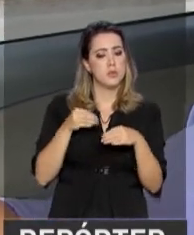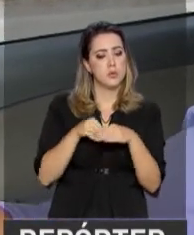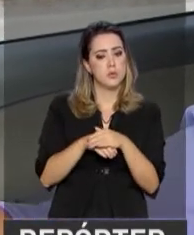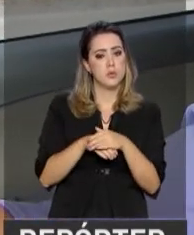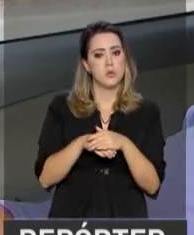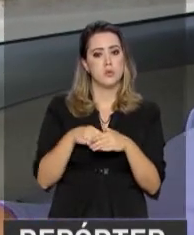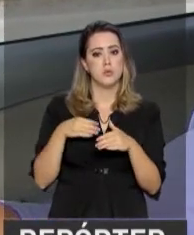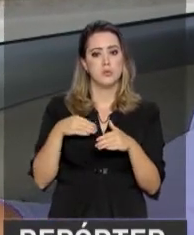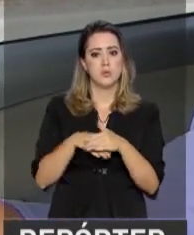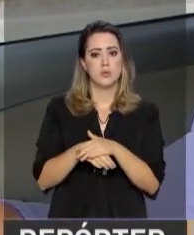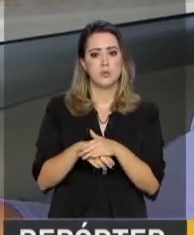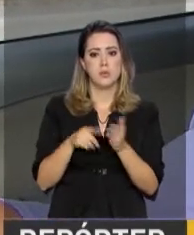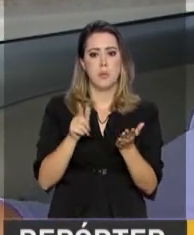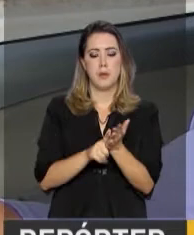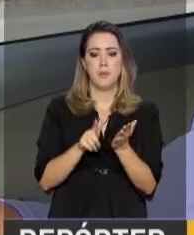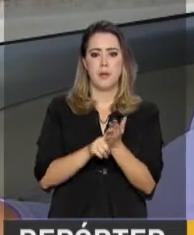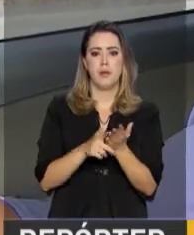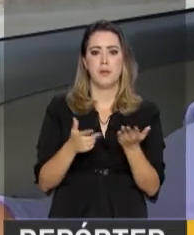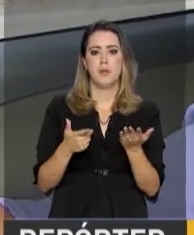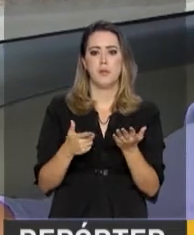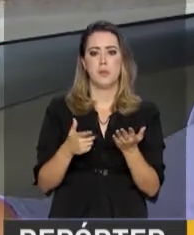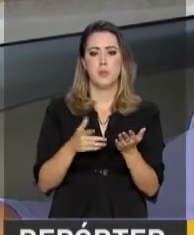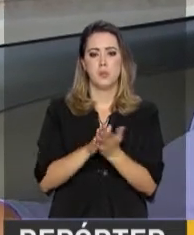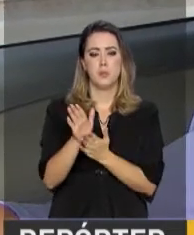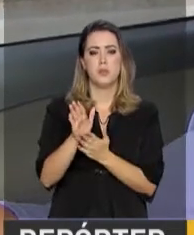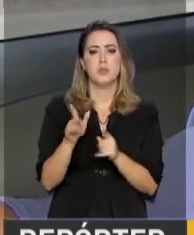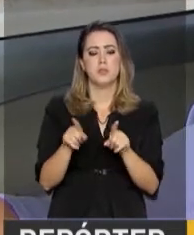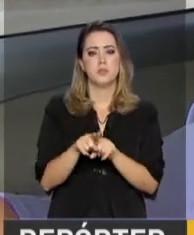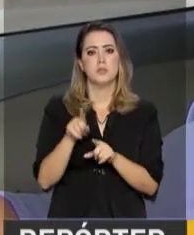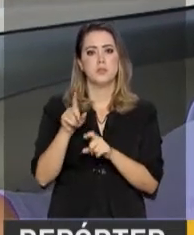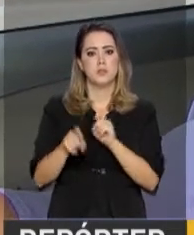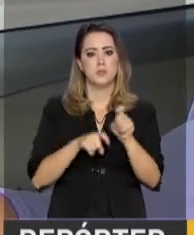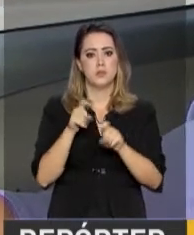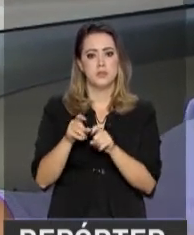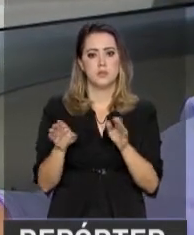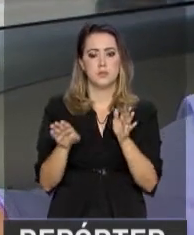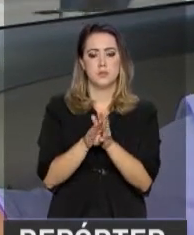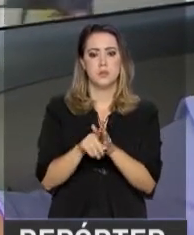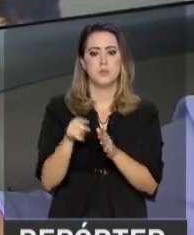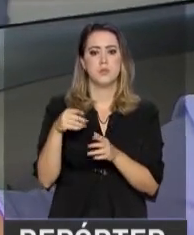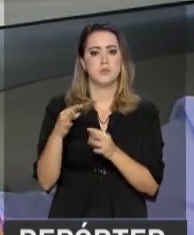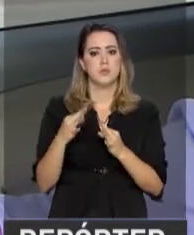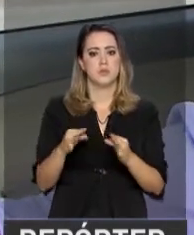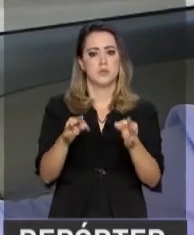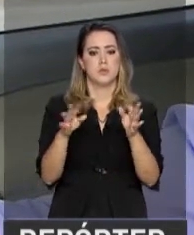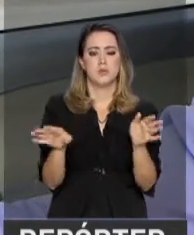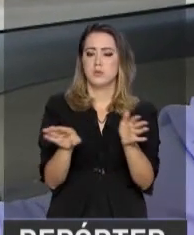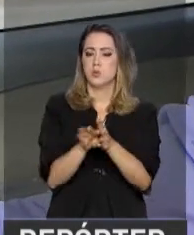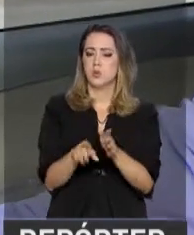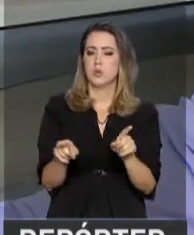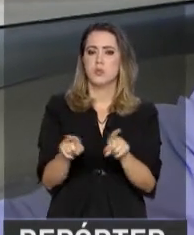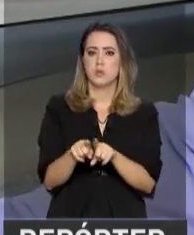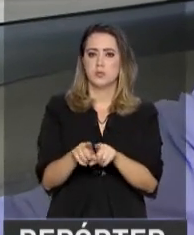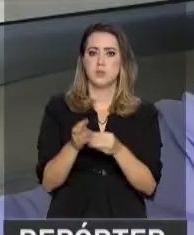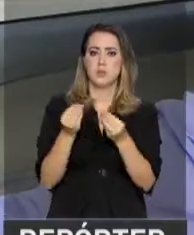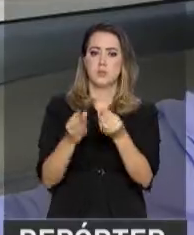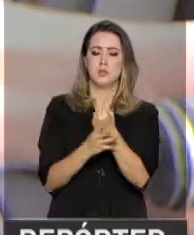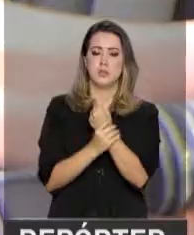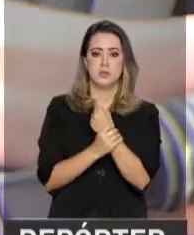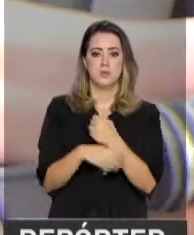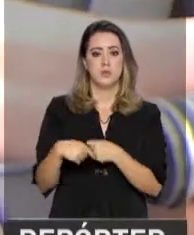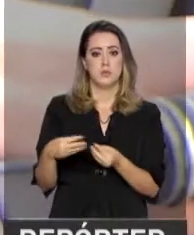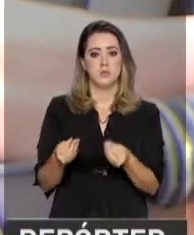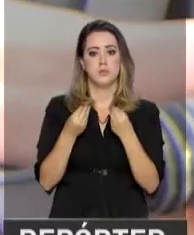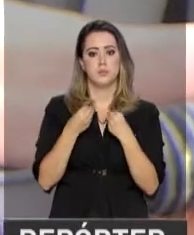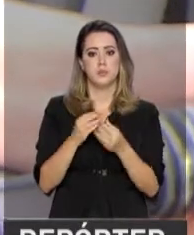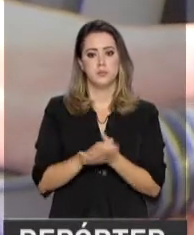a carteira, né, de papel impressa. Então a informática está chegando aí, a tecnologia chega para dar segurança para a gente, né? Eu